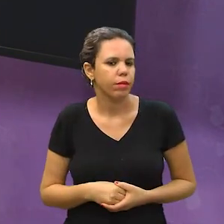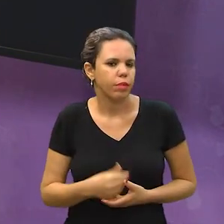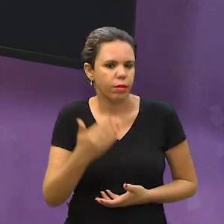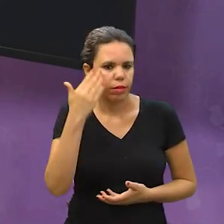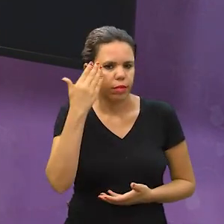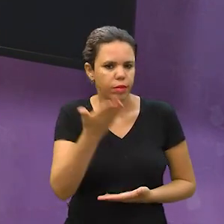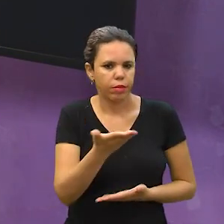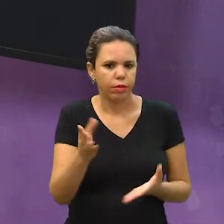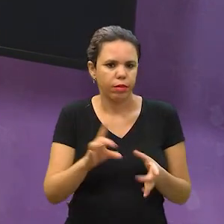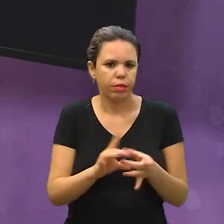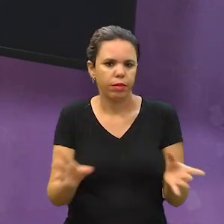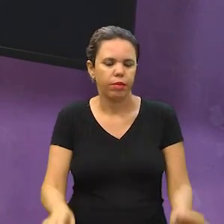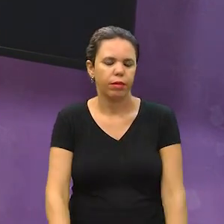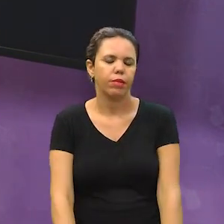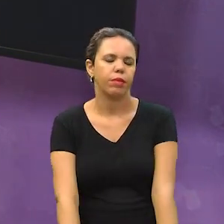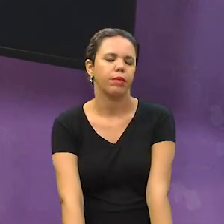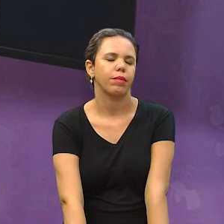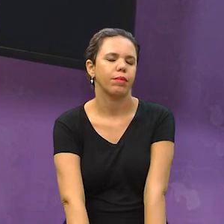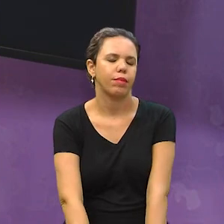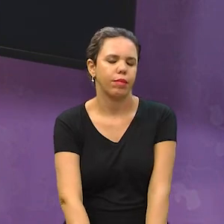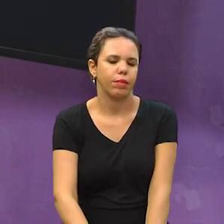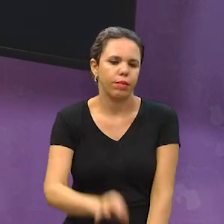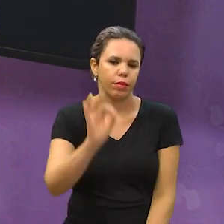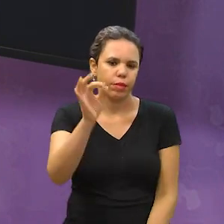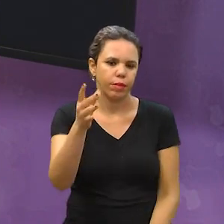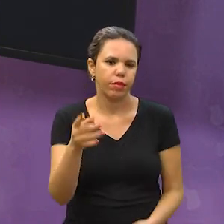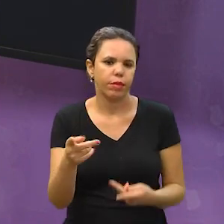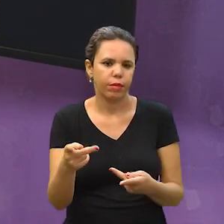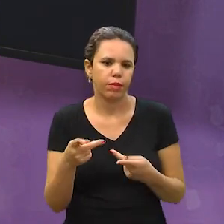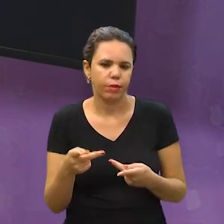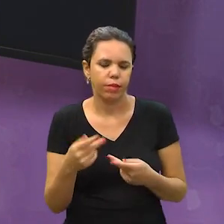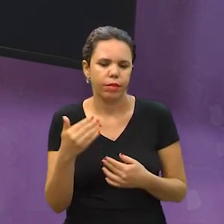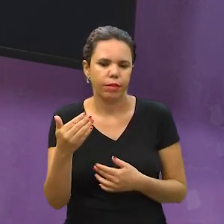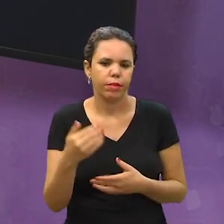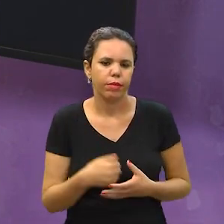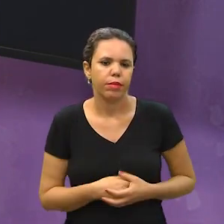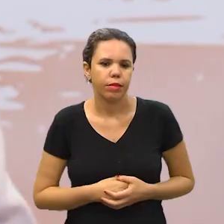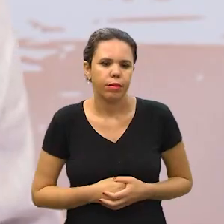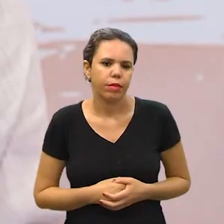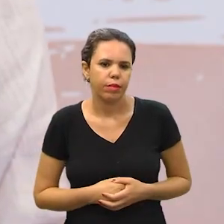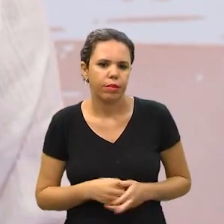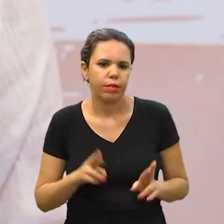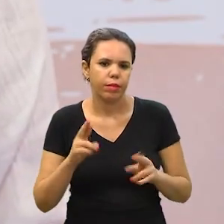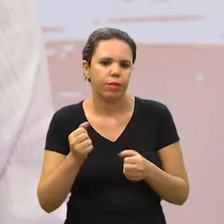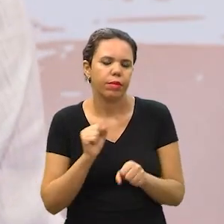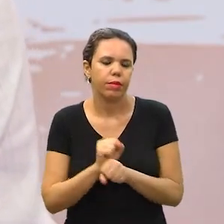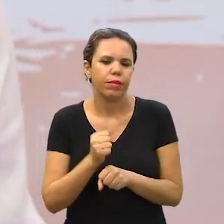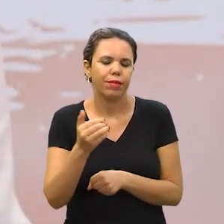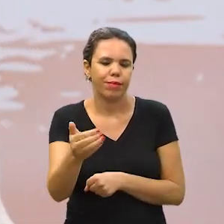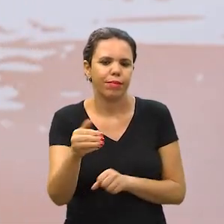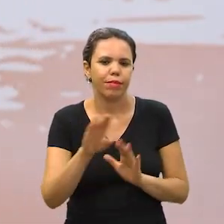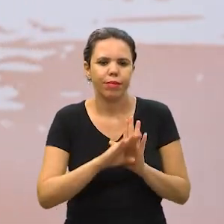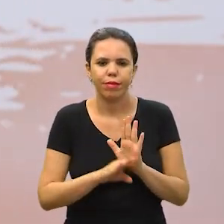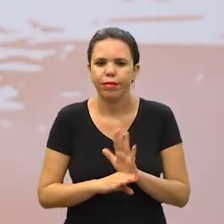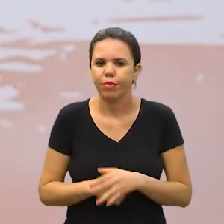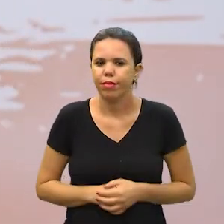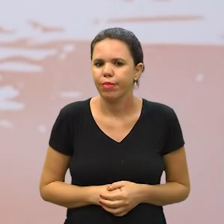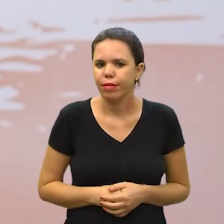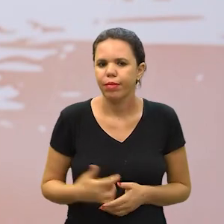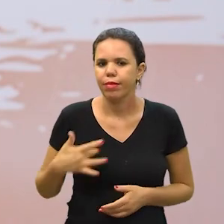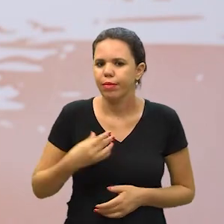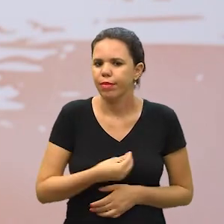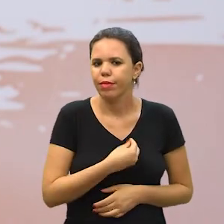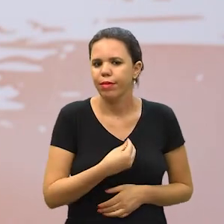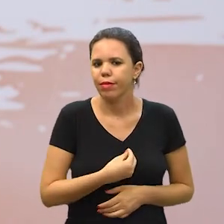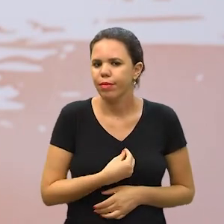que agradeço e fico à disposição para uma próxima. Com certeza a gente vai te convidar e eu te espero também na próxima edição